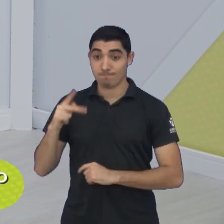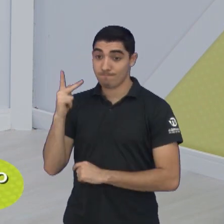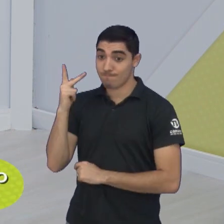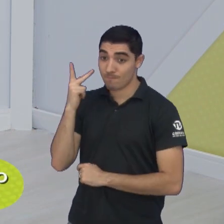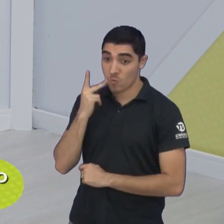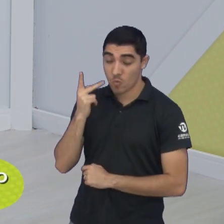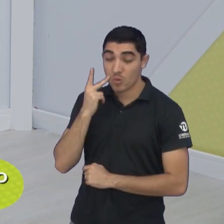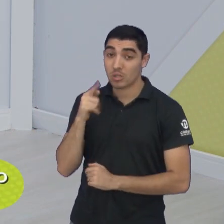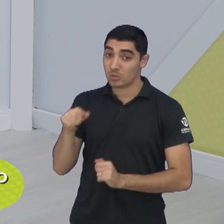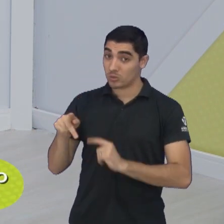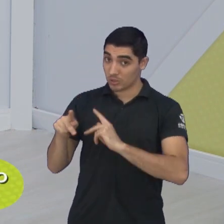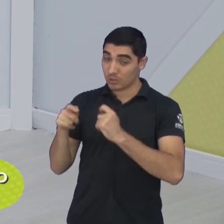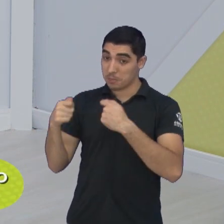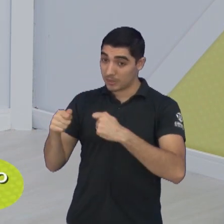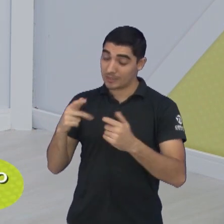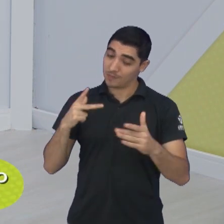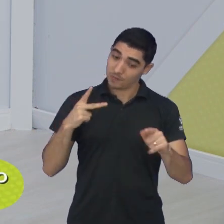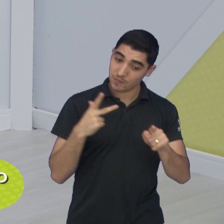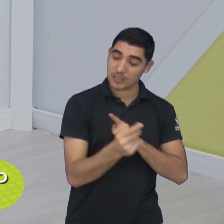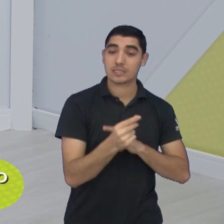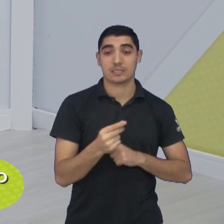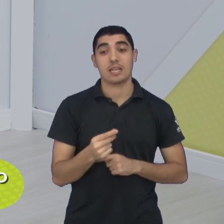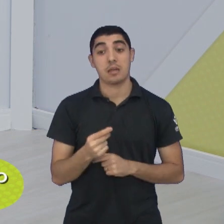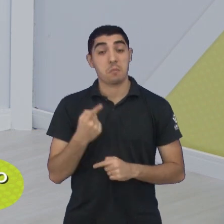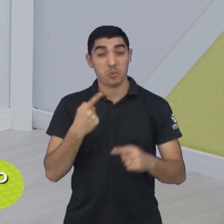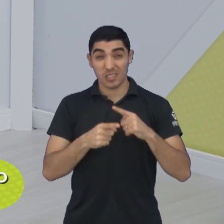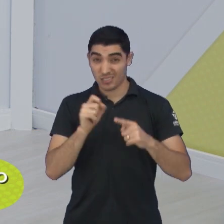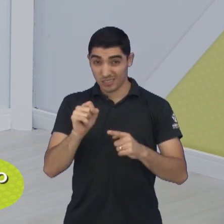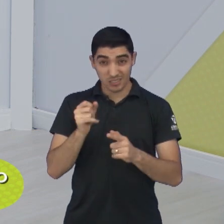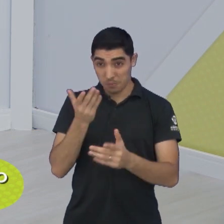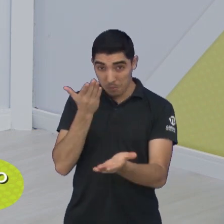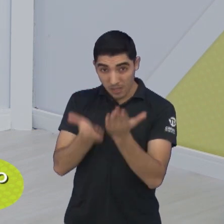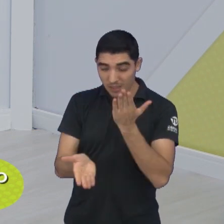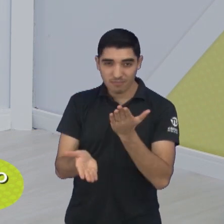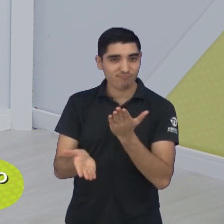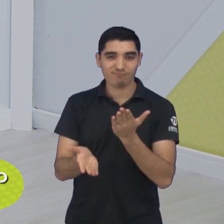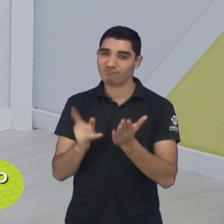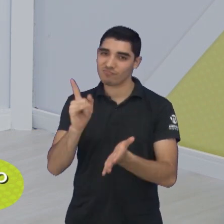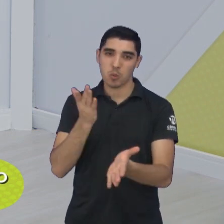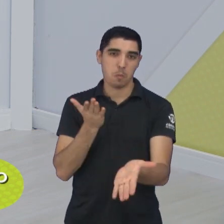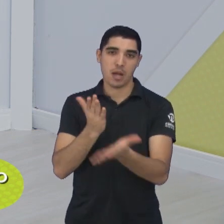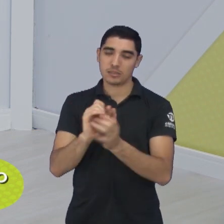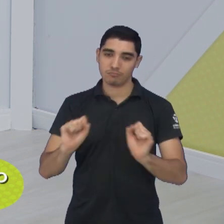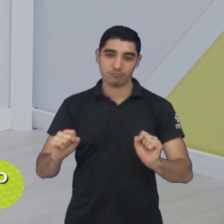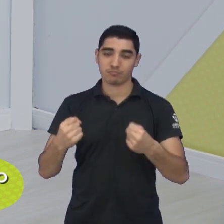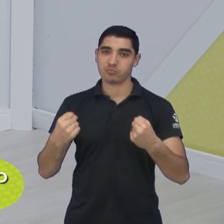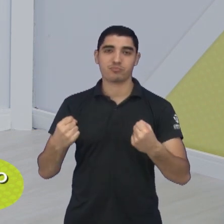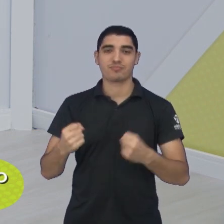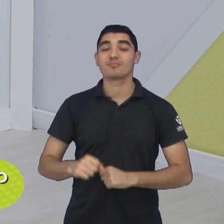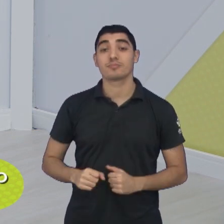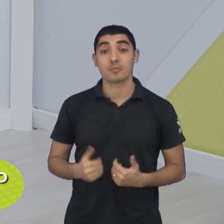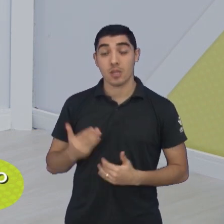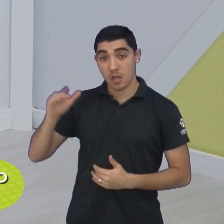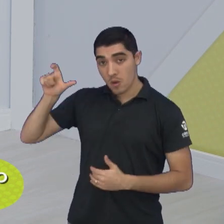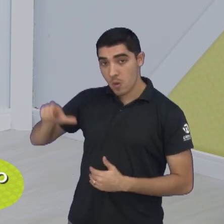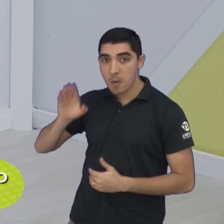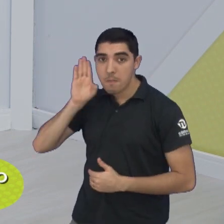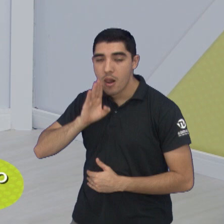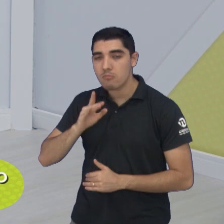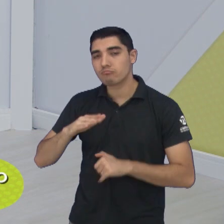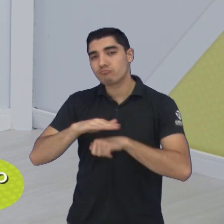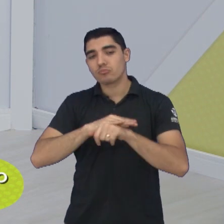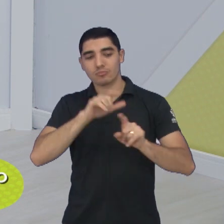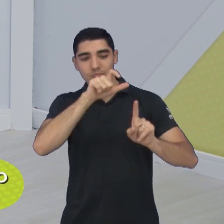NBB 16. É vencer ou vencer, senão o time volta para casa eliminado. O repórter Paulo Ricardo foi conversar com o